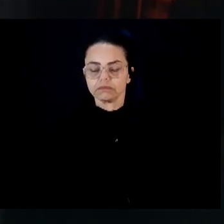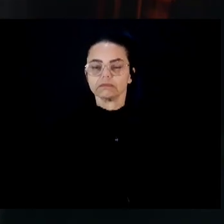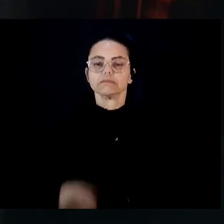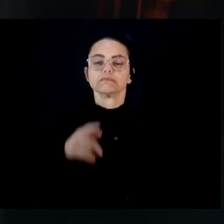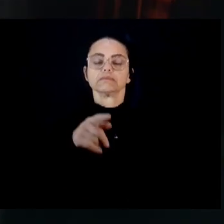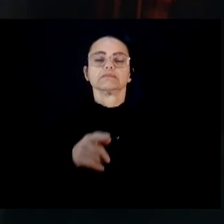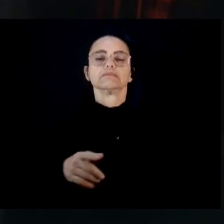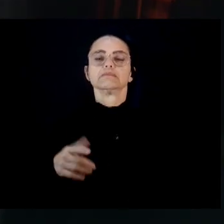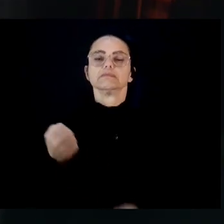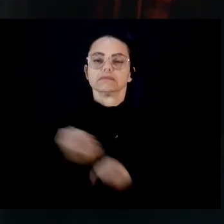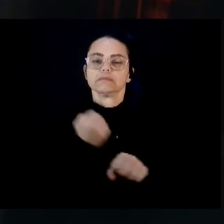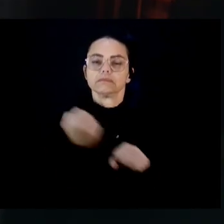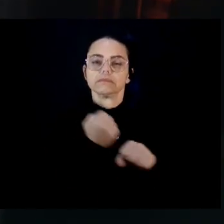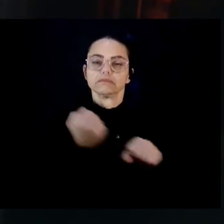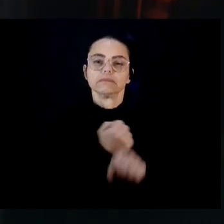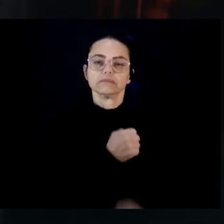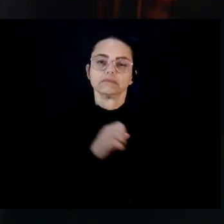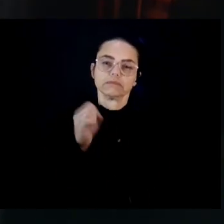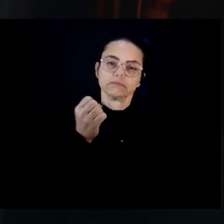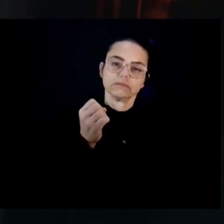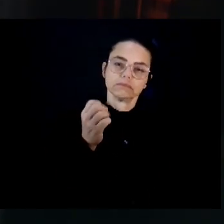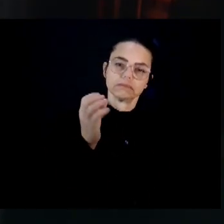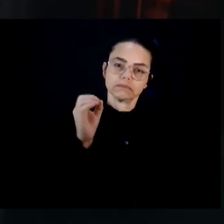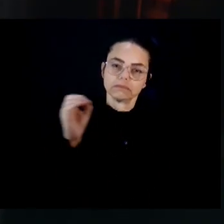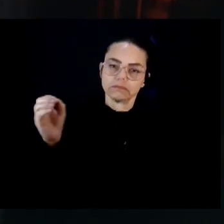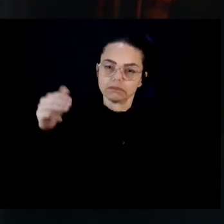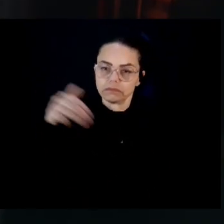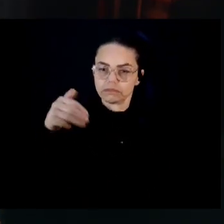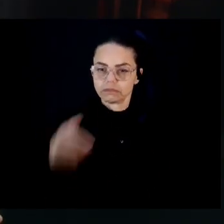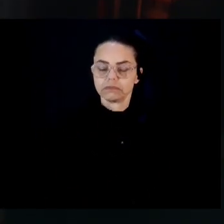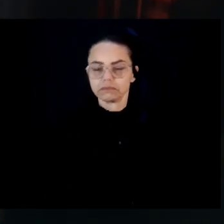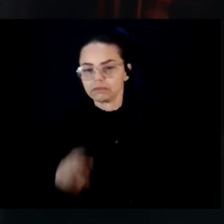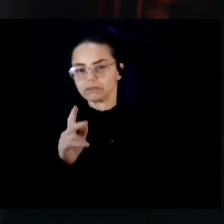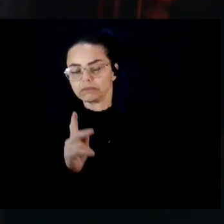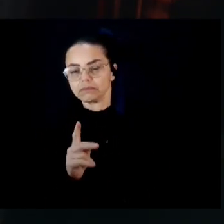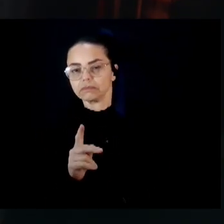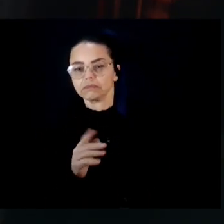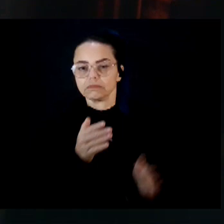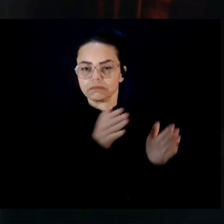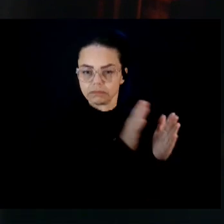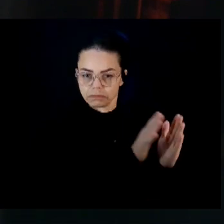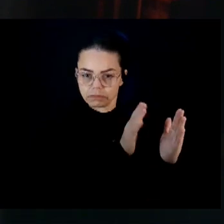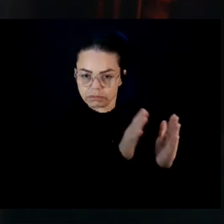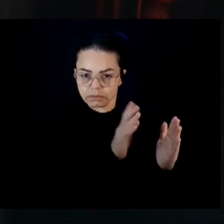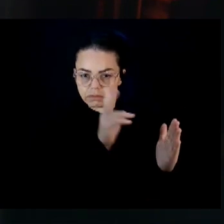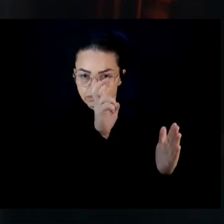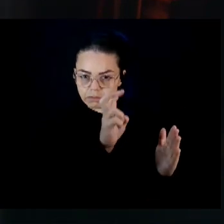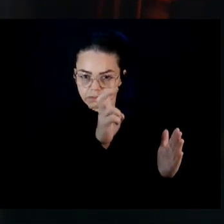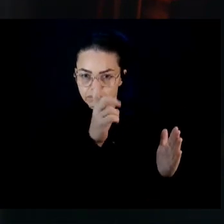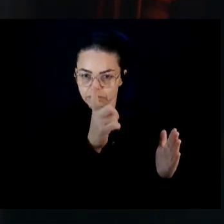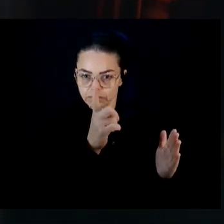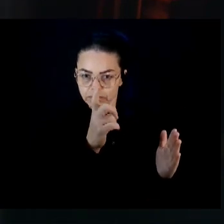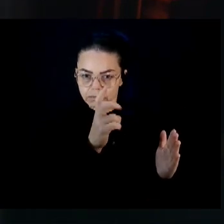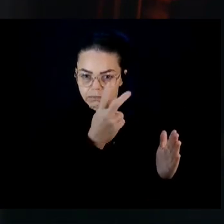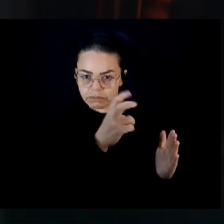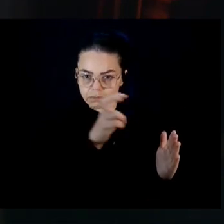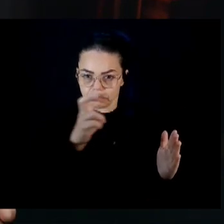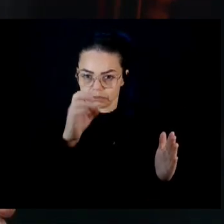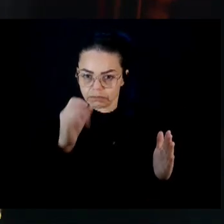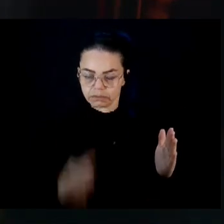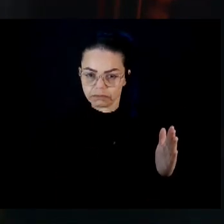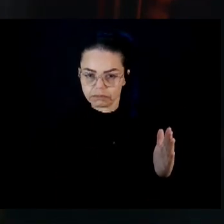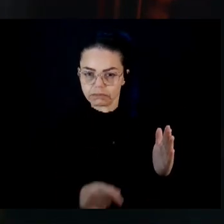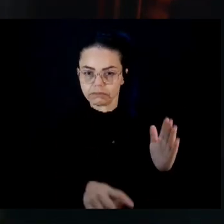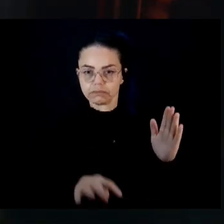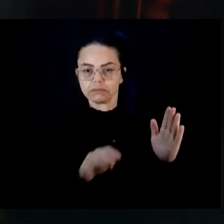obra terá cerca de 800 metros e será realizada por etapas. A primeira, com 550 metros, vai da Estação Cultura até a